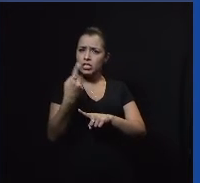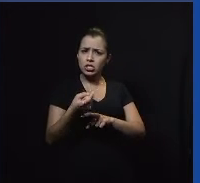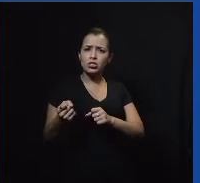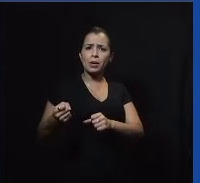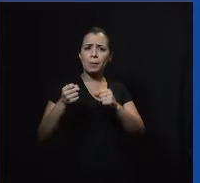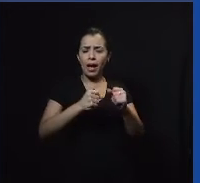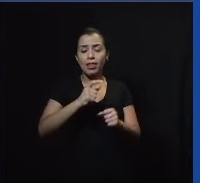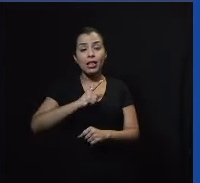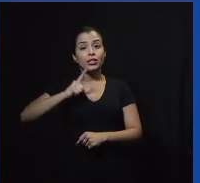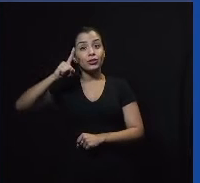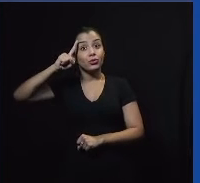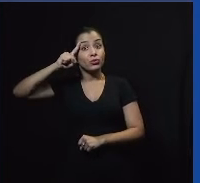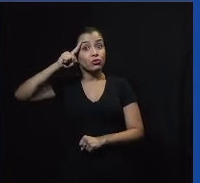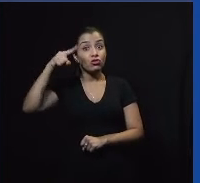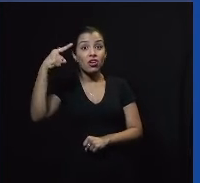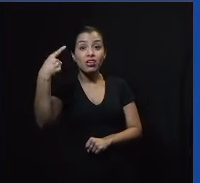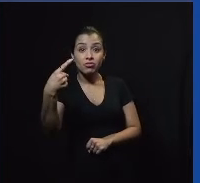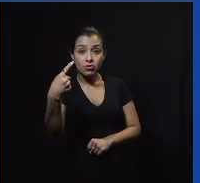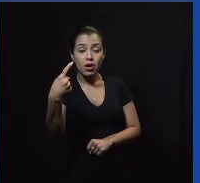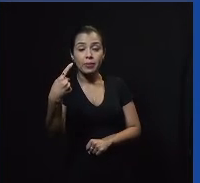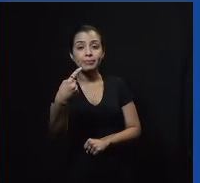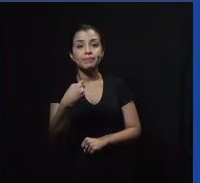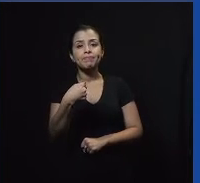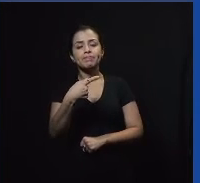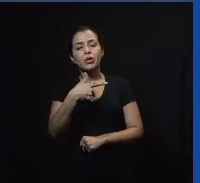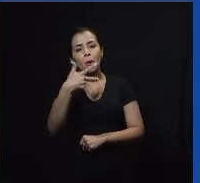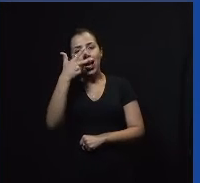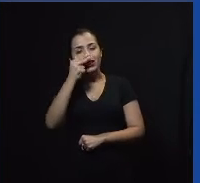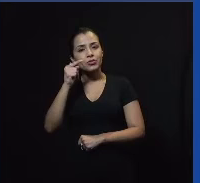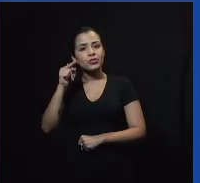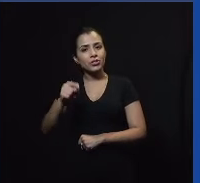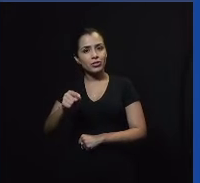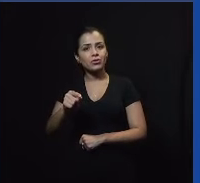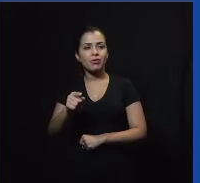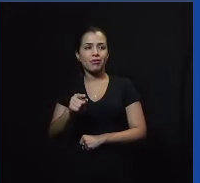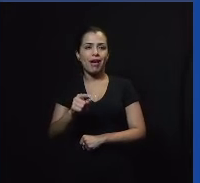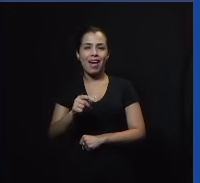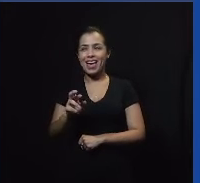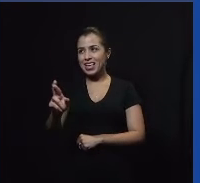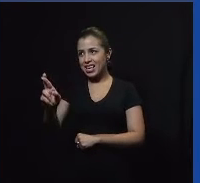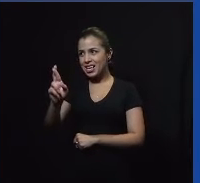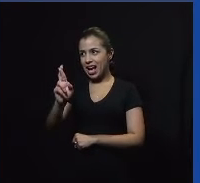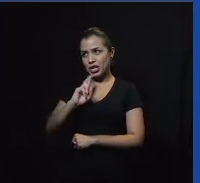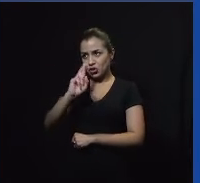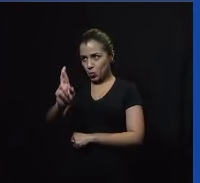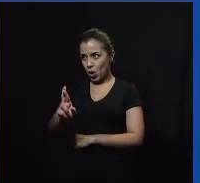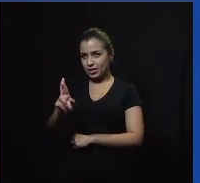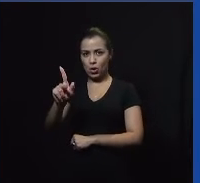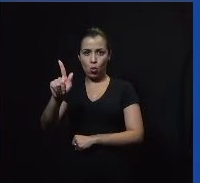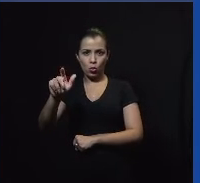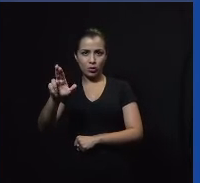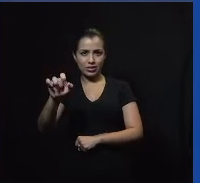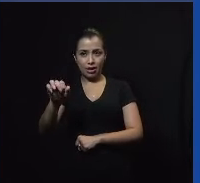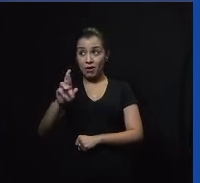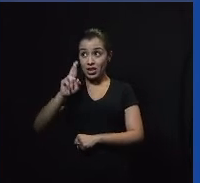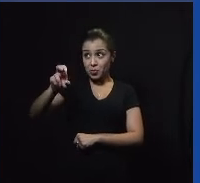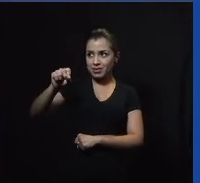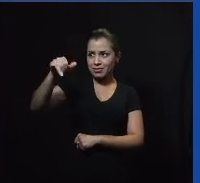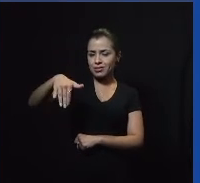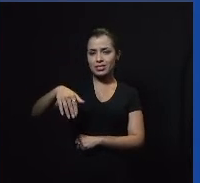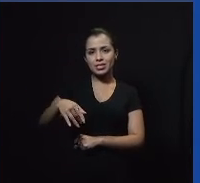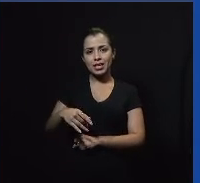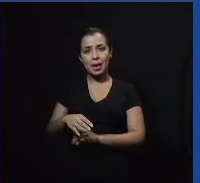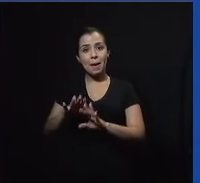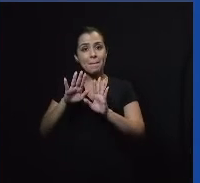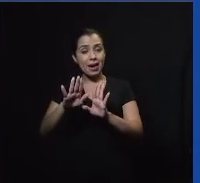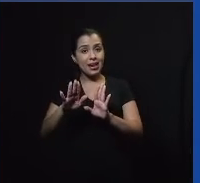cotidiano. Então, acho que isso, né, com certeza, a resposta é sim, Gustavo. Mas tem um outro lado que a gente também só vê o bom,